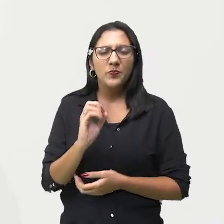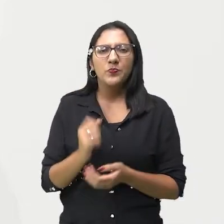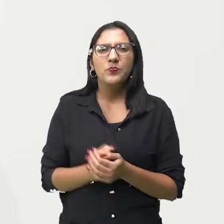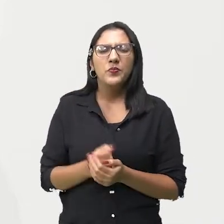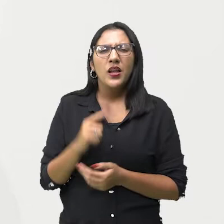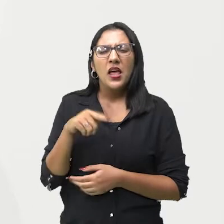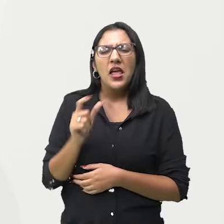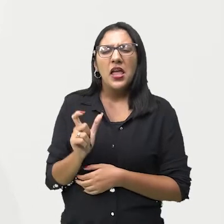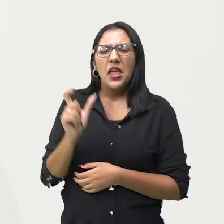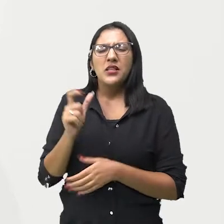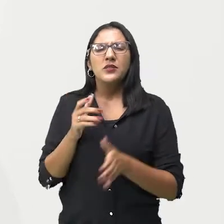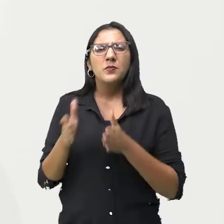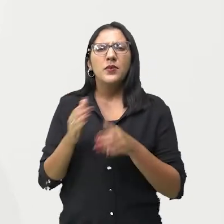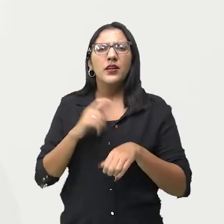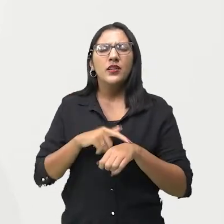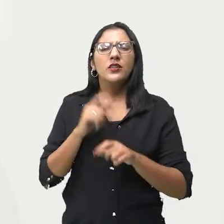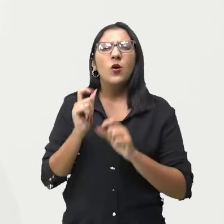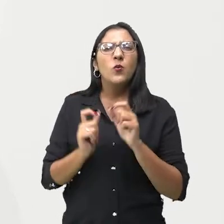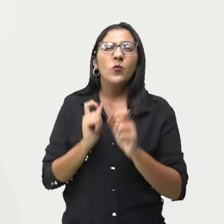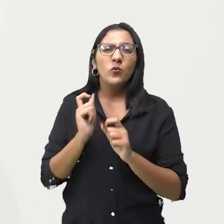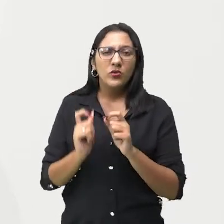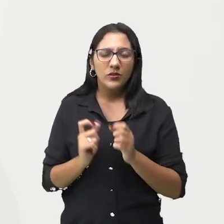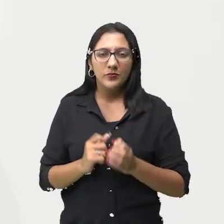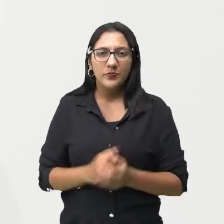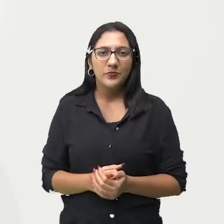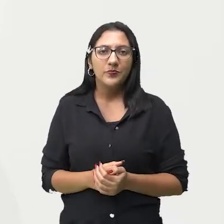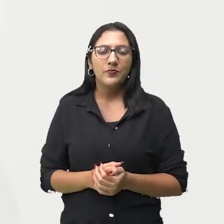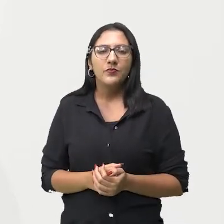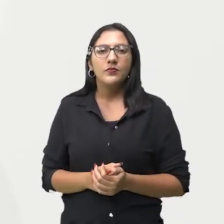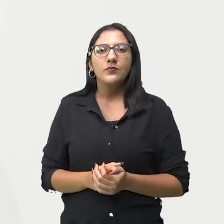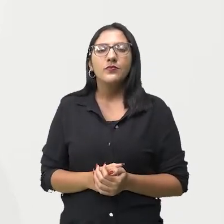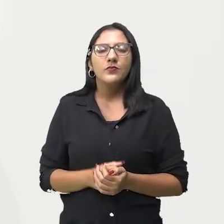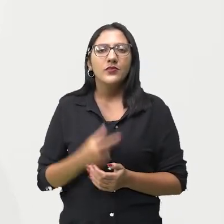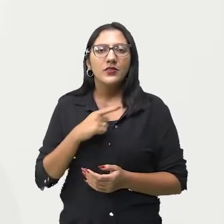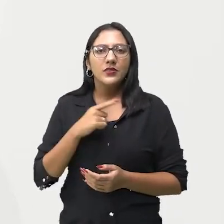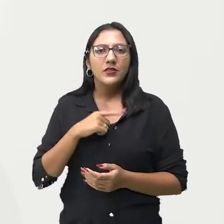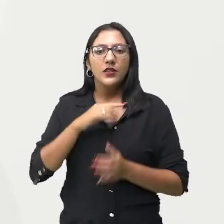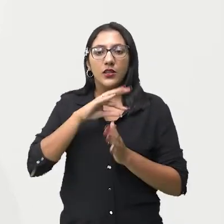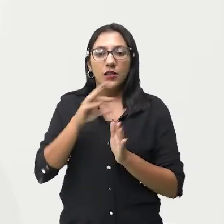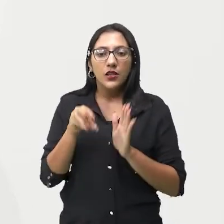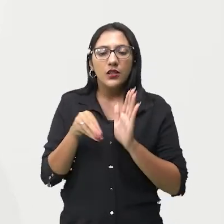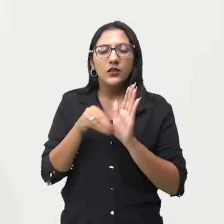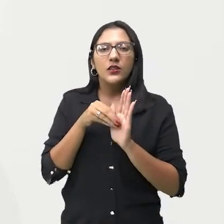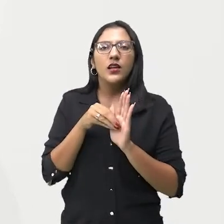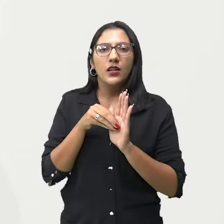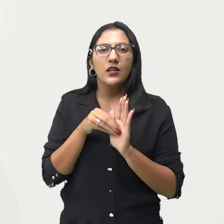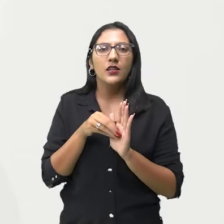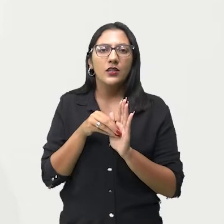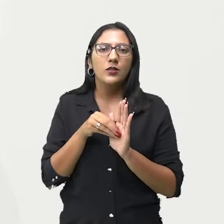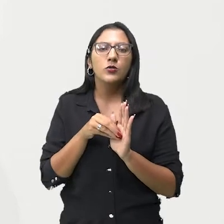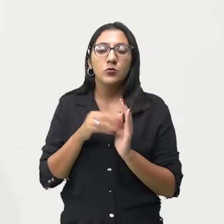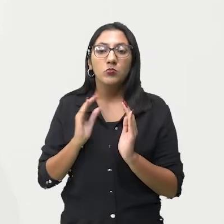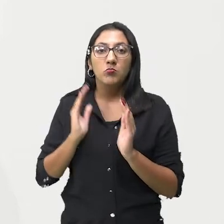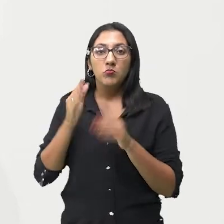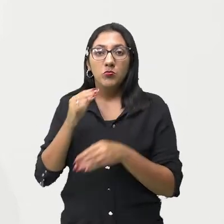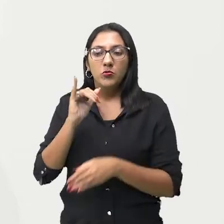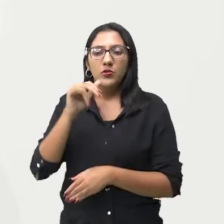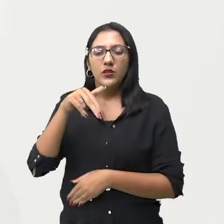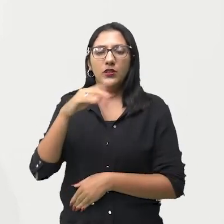O pretérito perfeito é um pretérito que existe dentro do modo